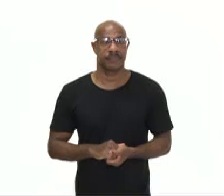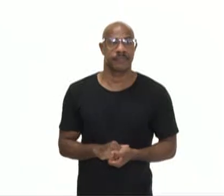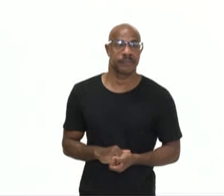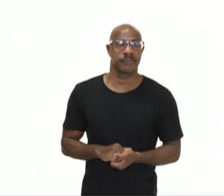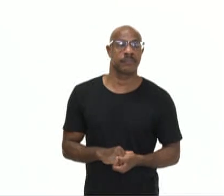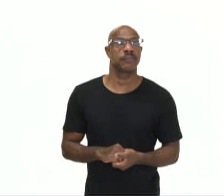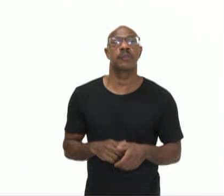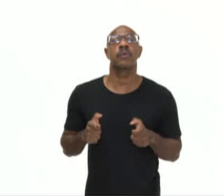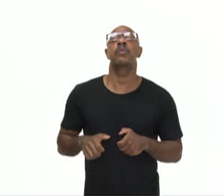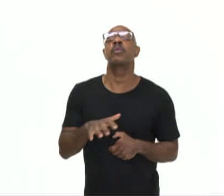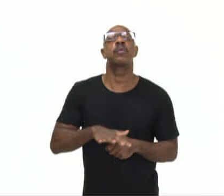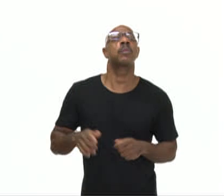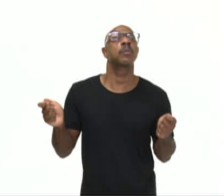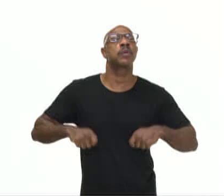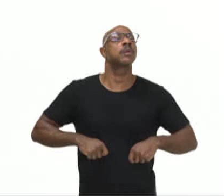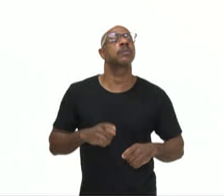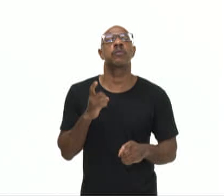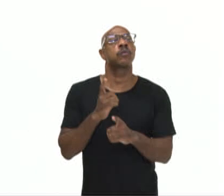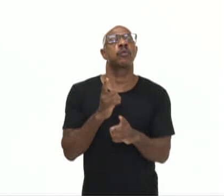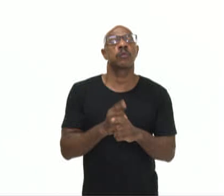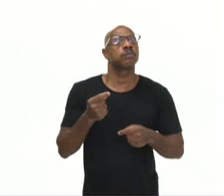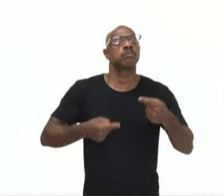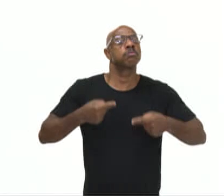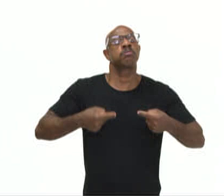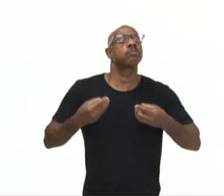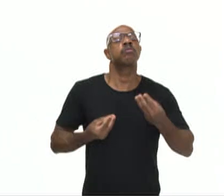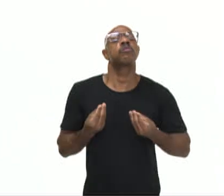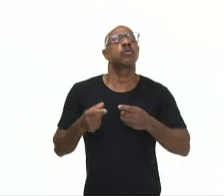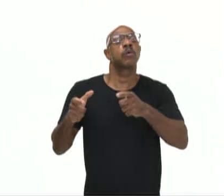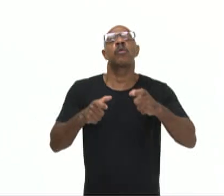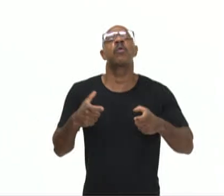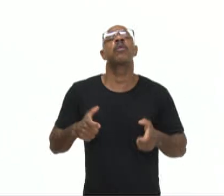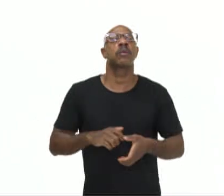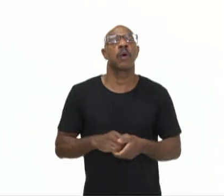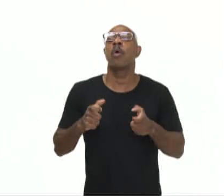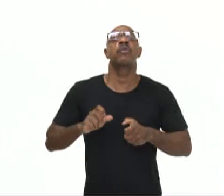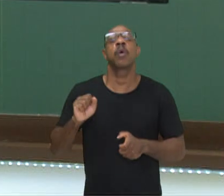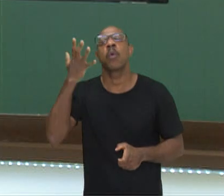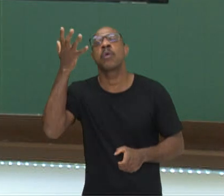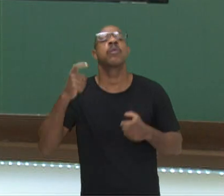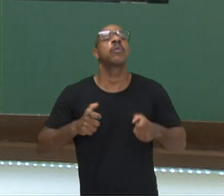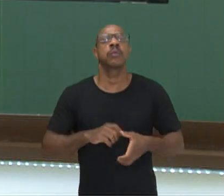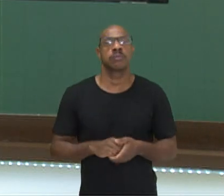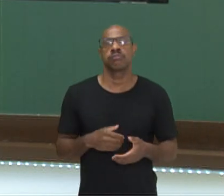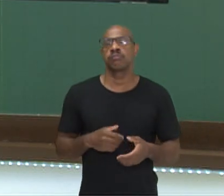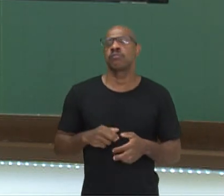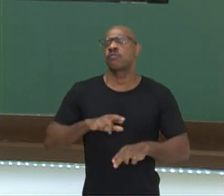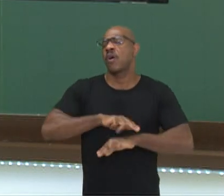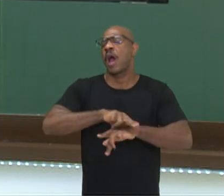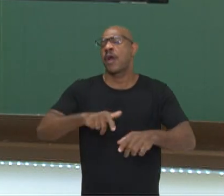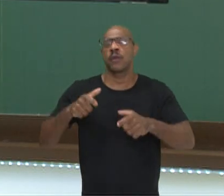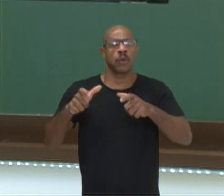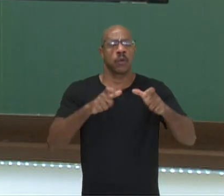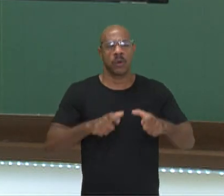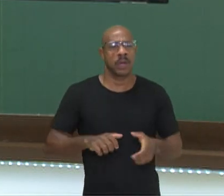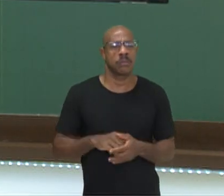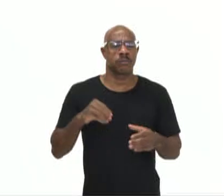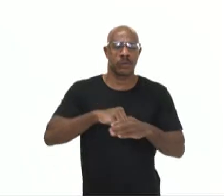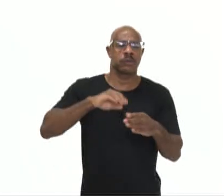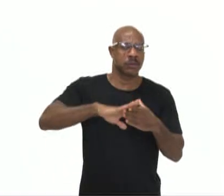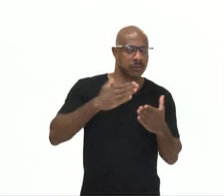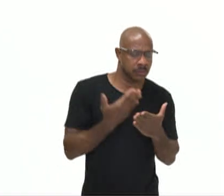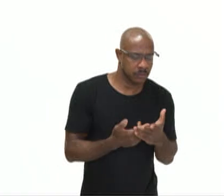Em que ambientes podemos encontrar um debate ou acontece um debate? Em diversos locais, como